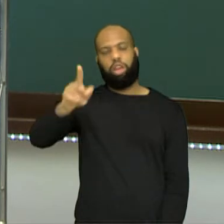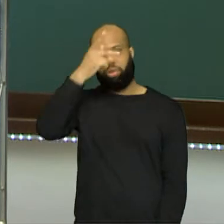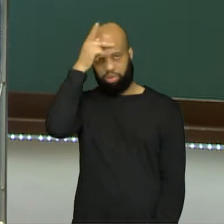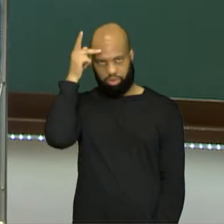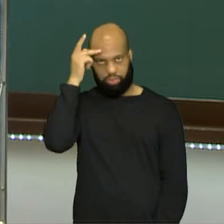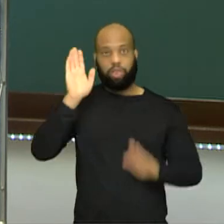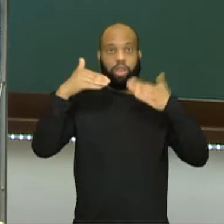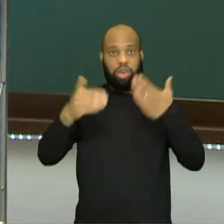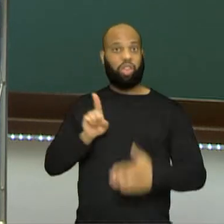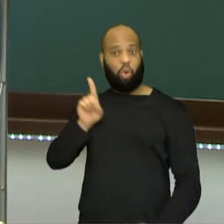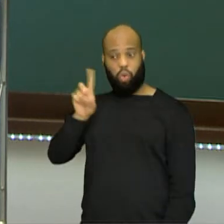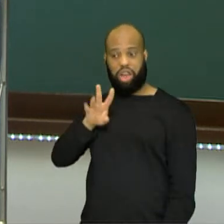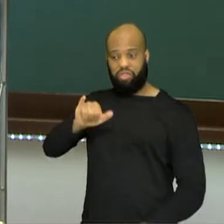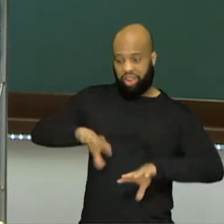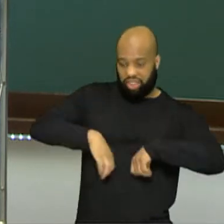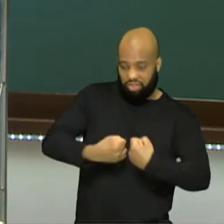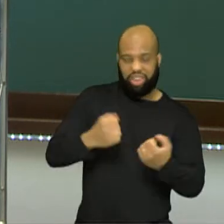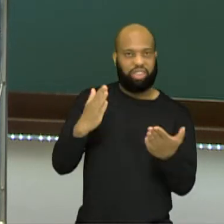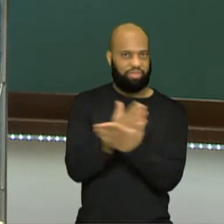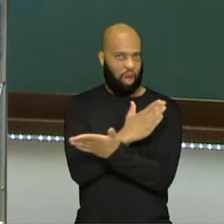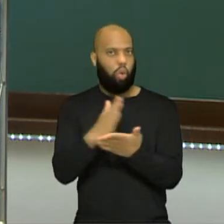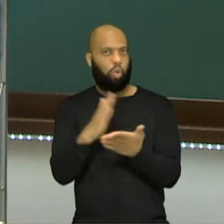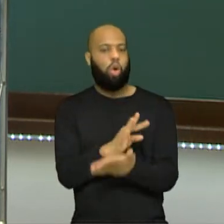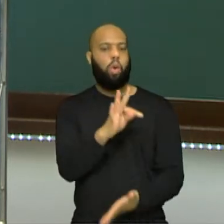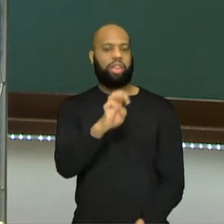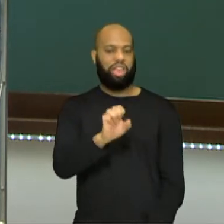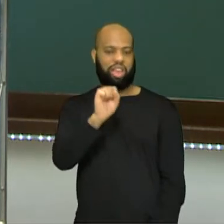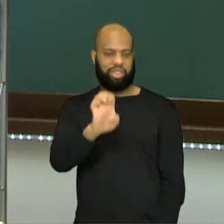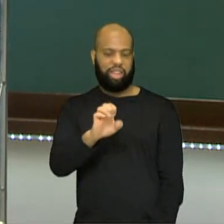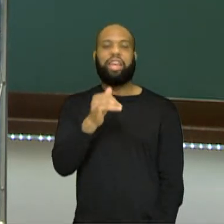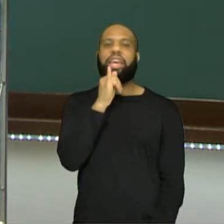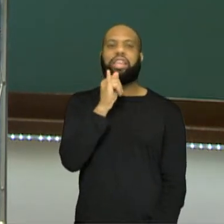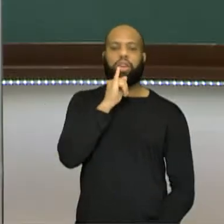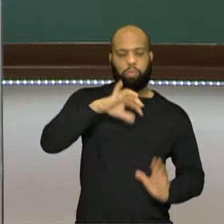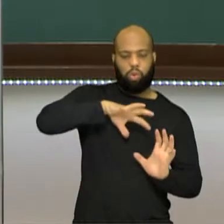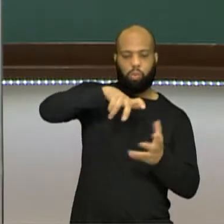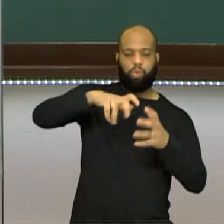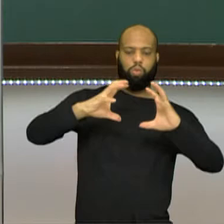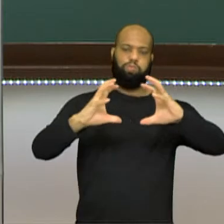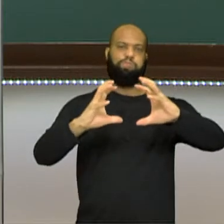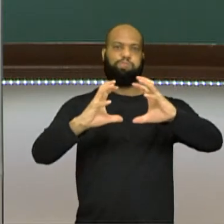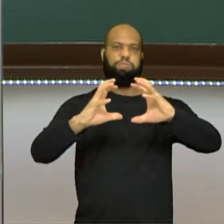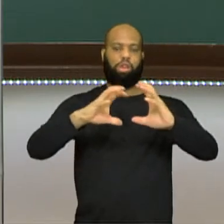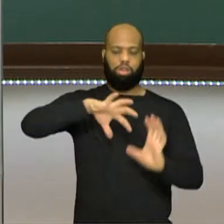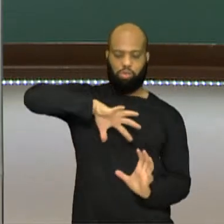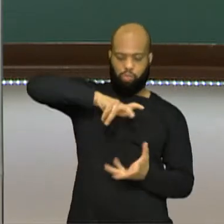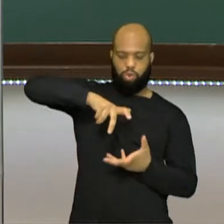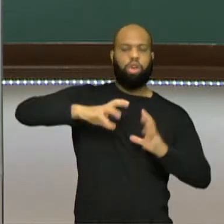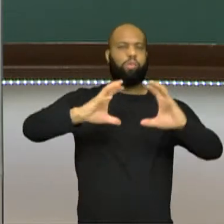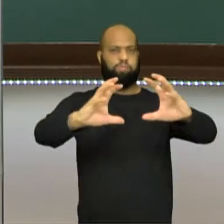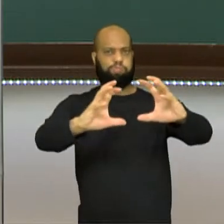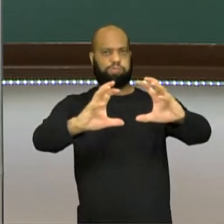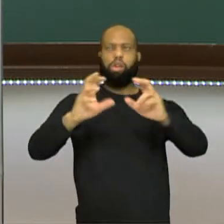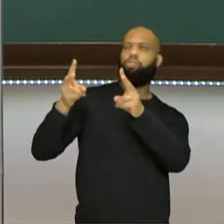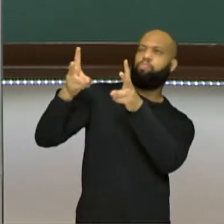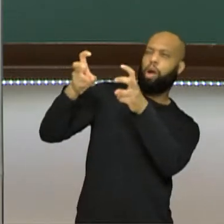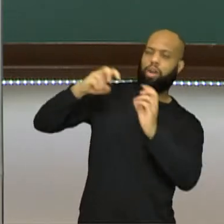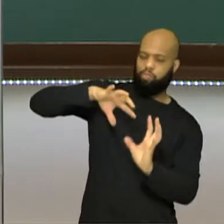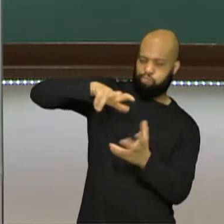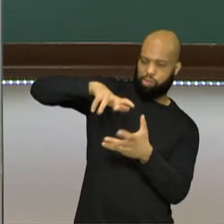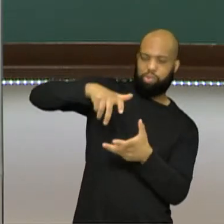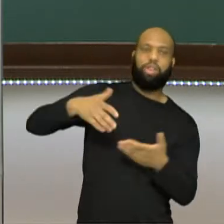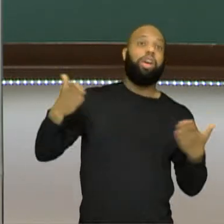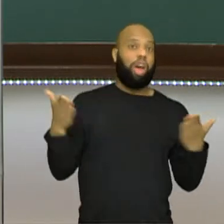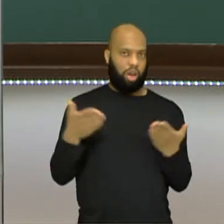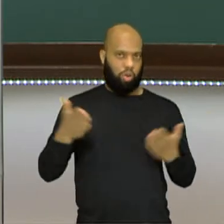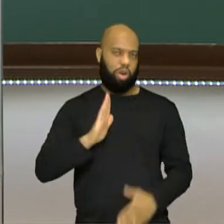Então, ele vai defender algumas teses, como, por exemplo, o mundo é esférico, né? Então, ao observar o nosso planeta, que hoje